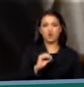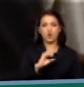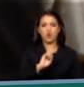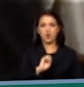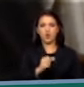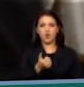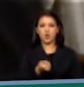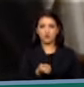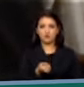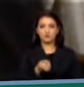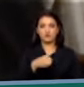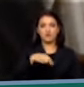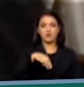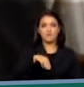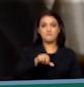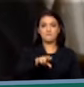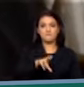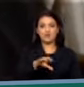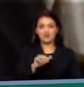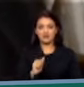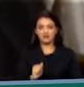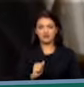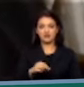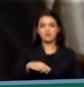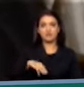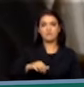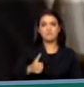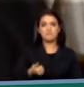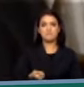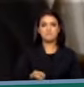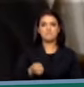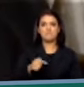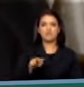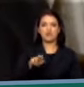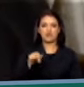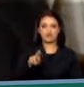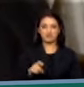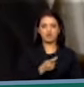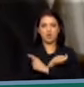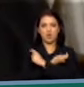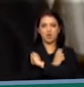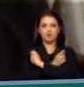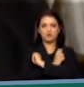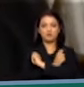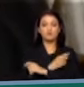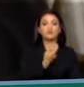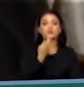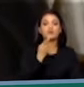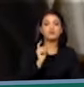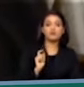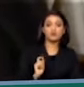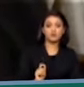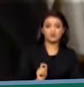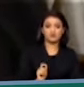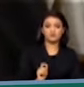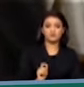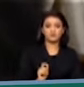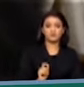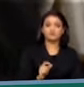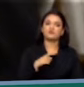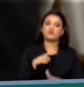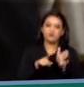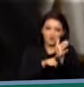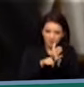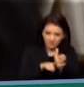Maria Marques, da Pontifícia Universidade de São Paulo, que diz o seguinte, baseado inclusive numa pesquisa